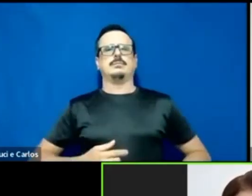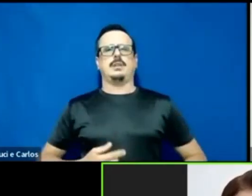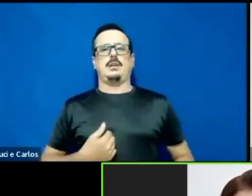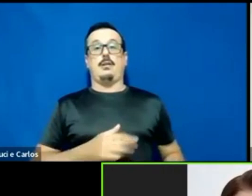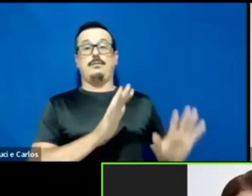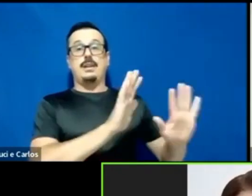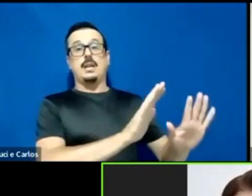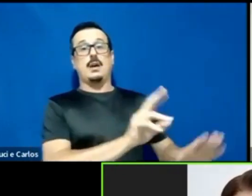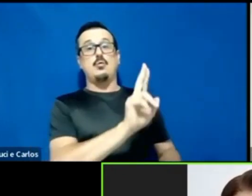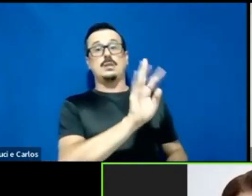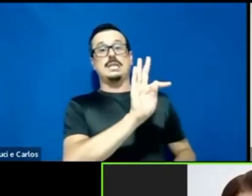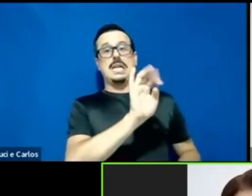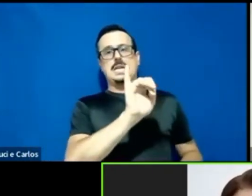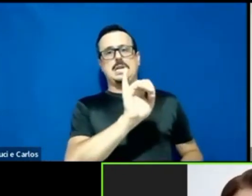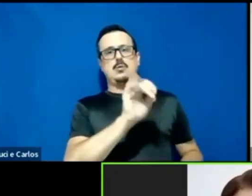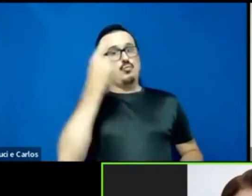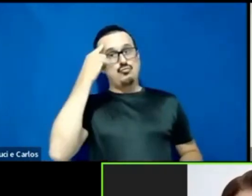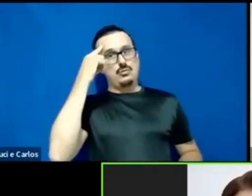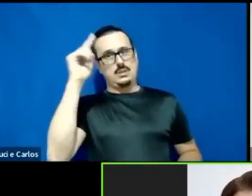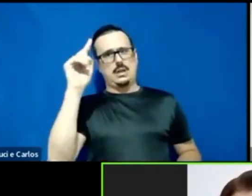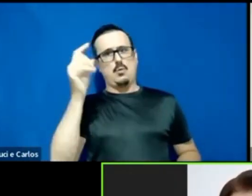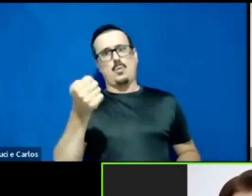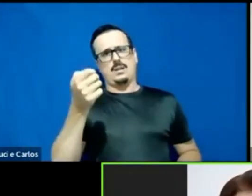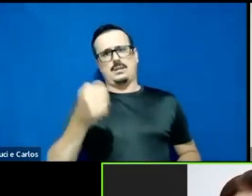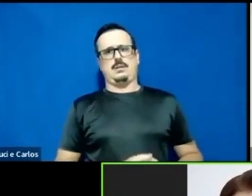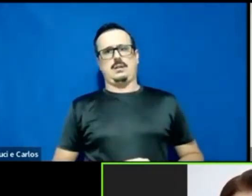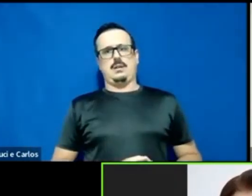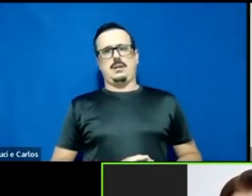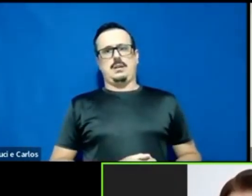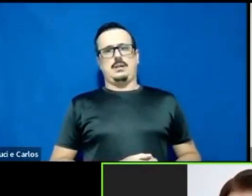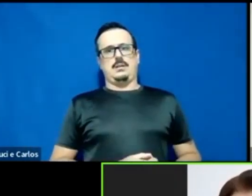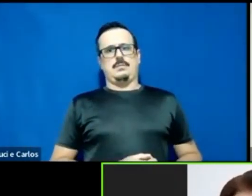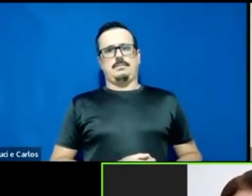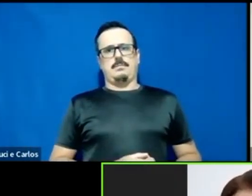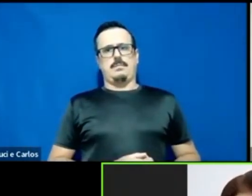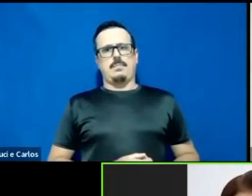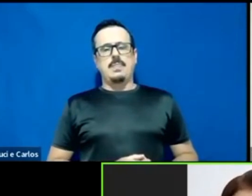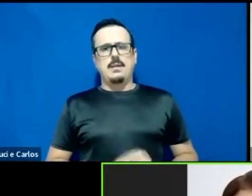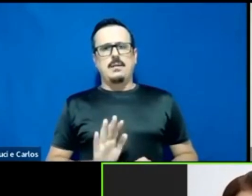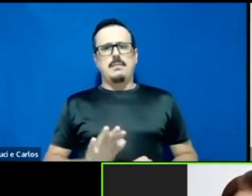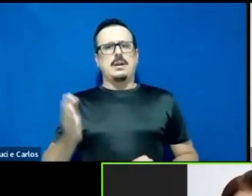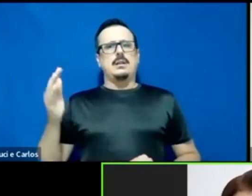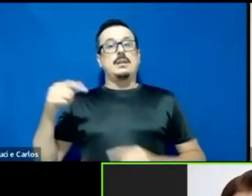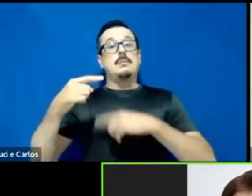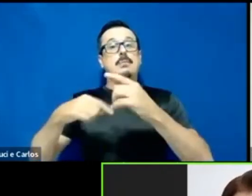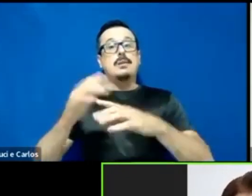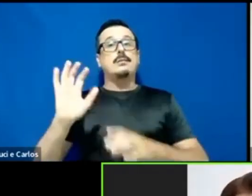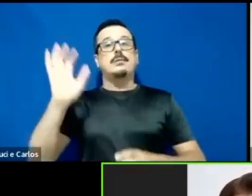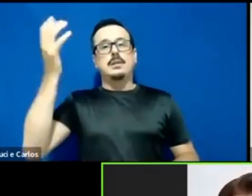terça, dia 25 de abril do ano passado, e na sexta-feira, meio-dia, eu já estava em casa almoçando com minha